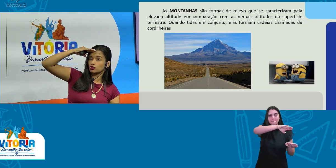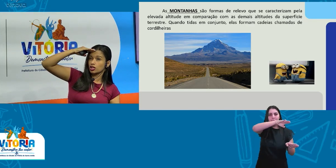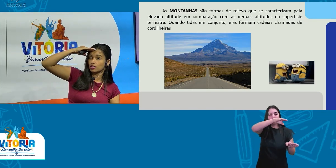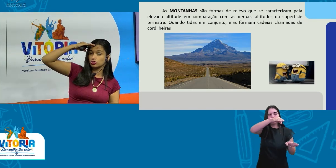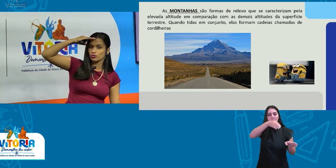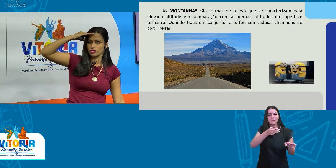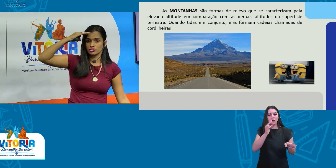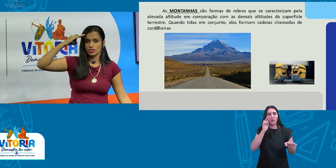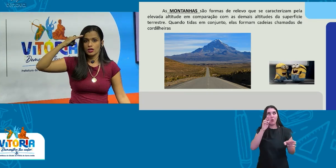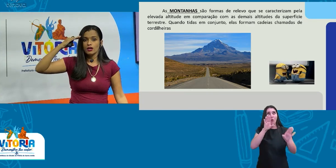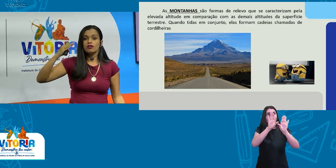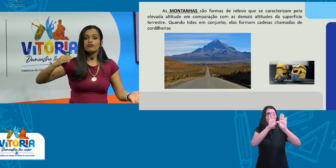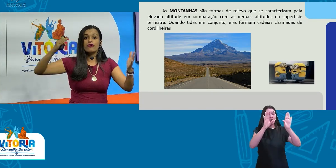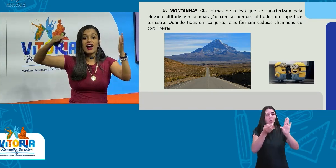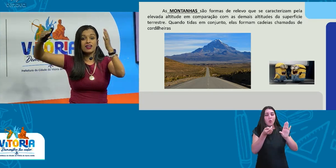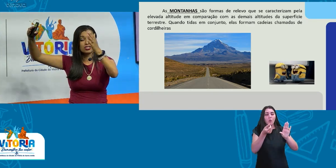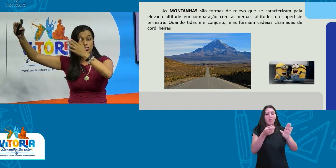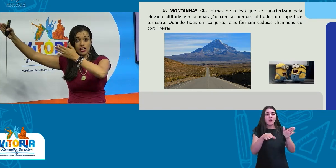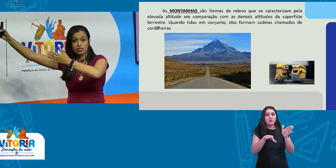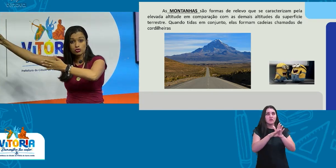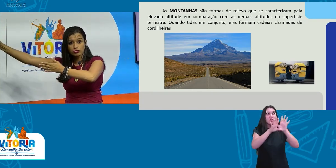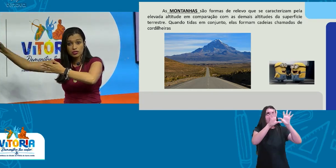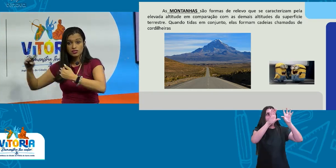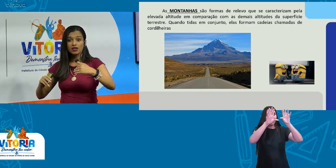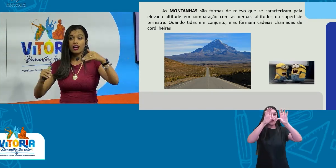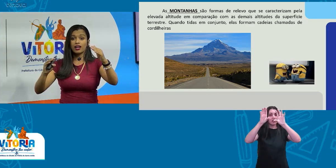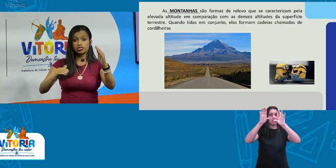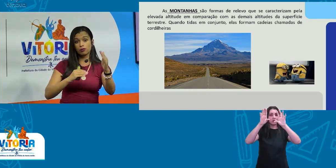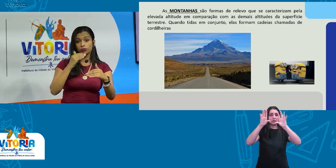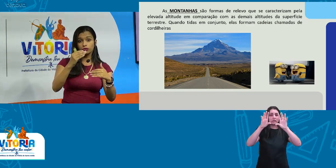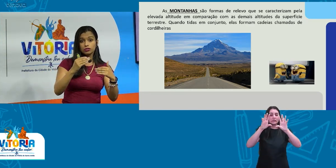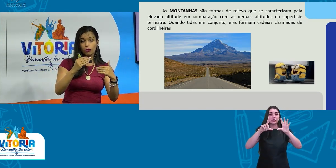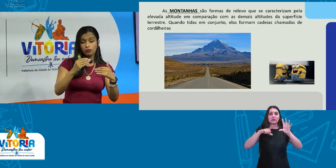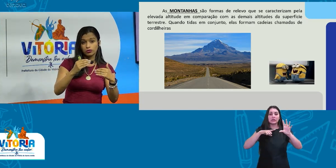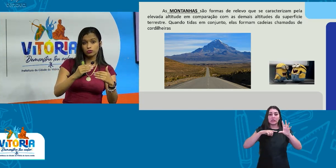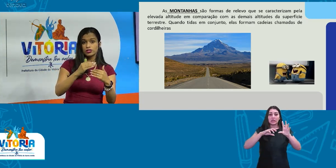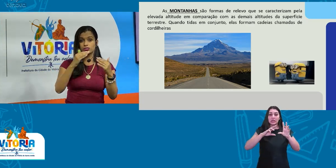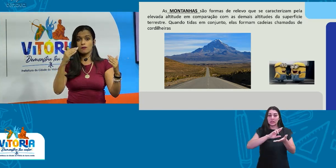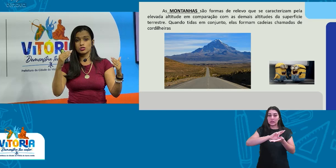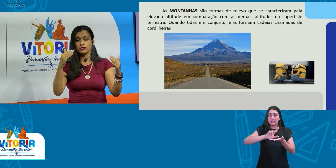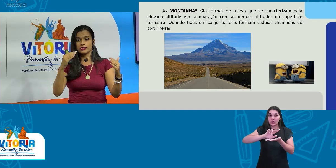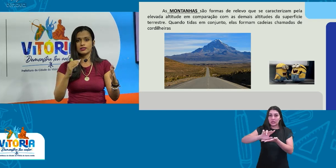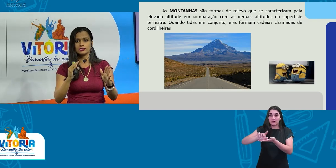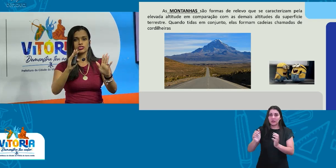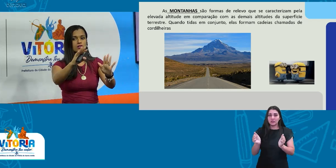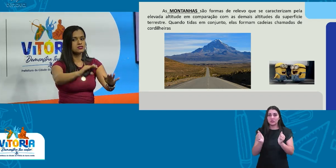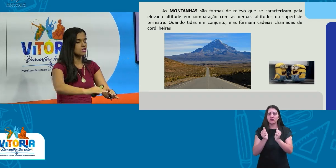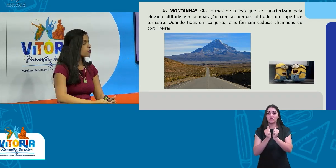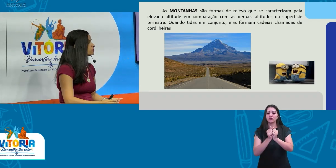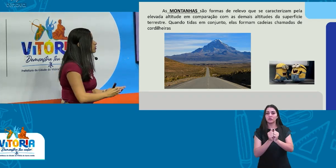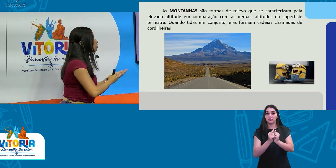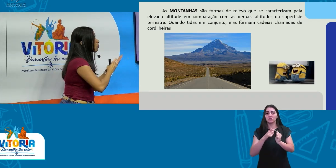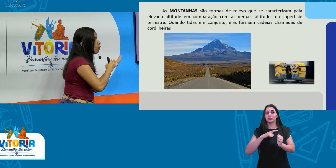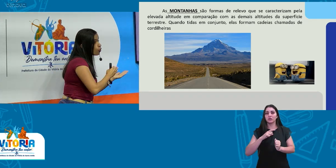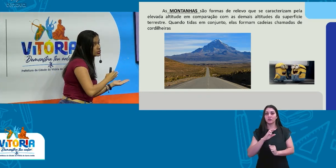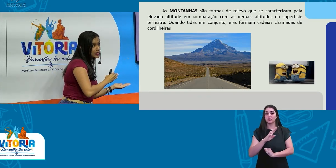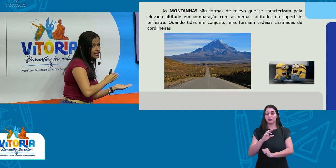para o céu, chega nas nuvens. Várias delas juntas, elas já mudam de nome. Não é só mais montanhas,